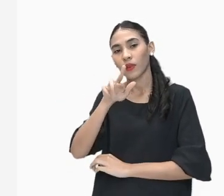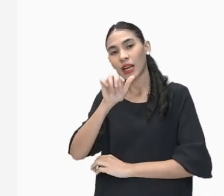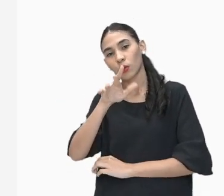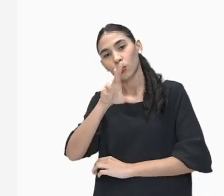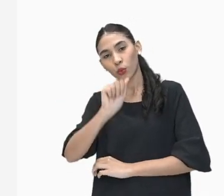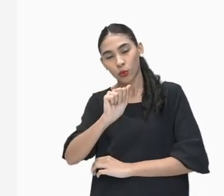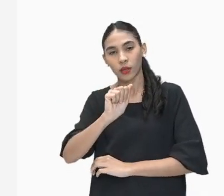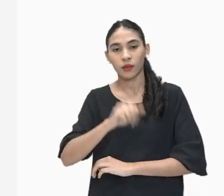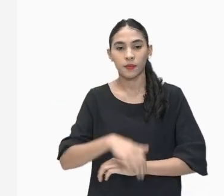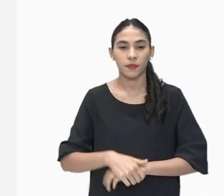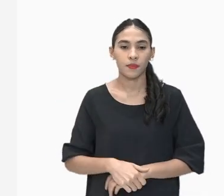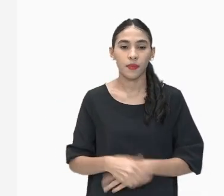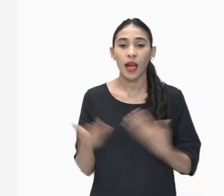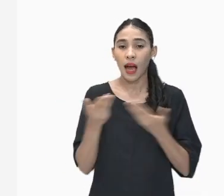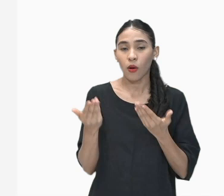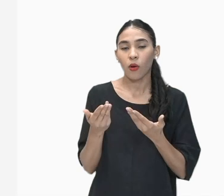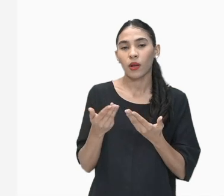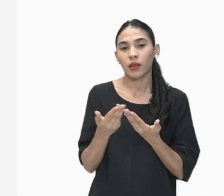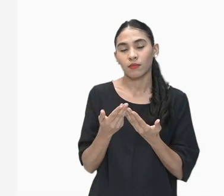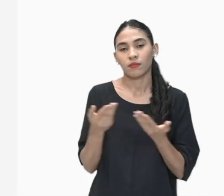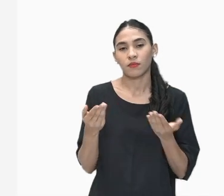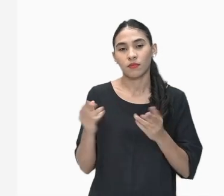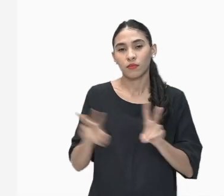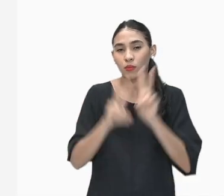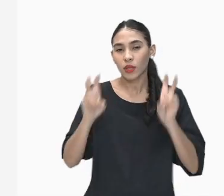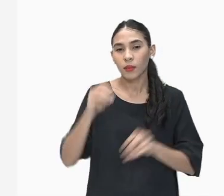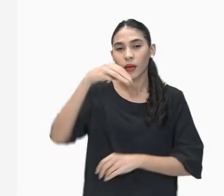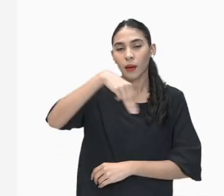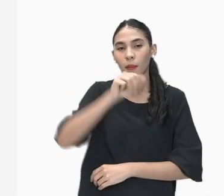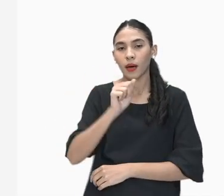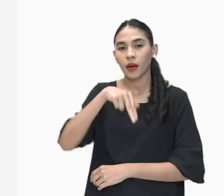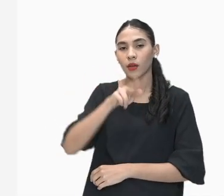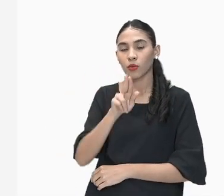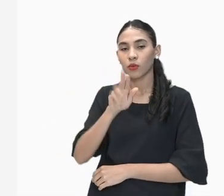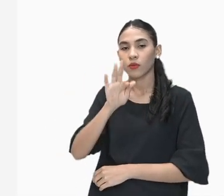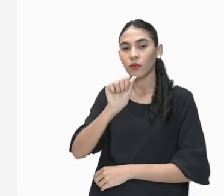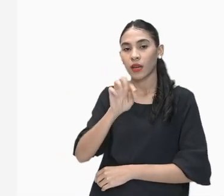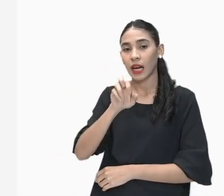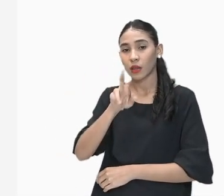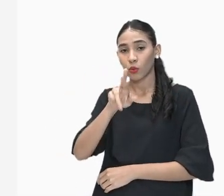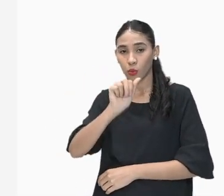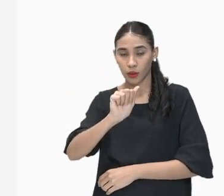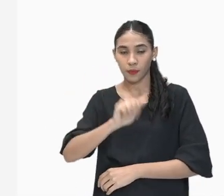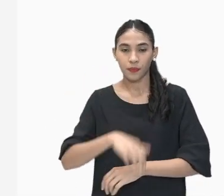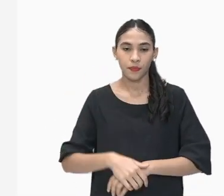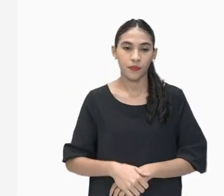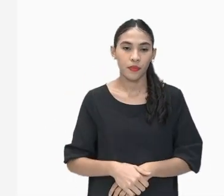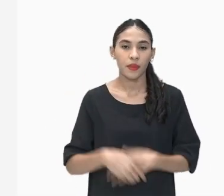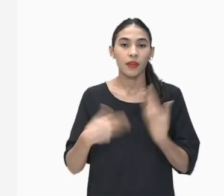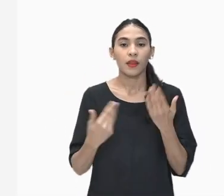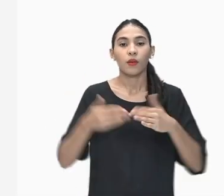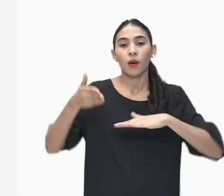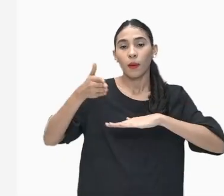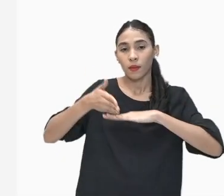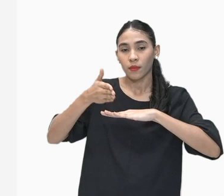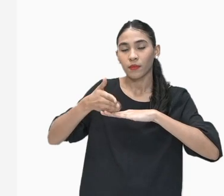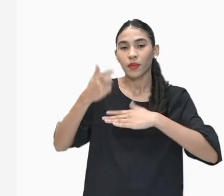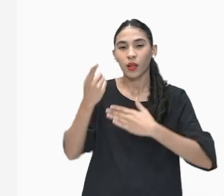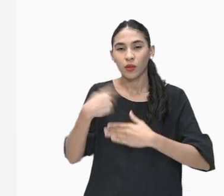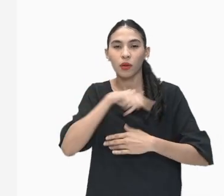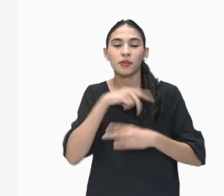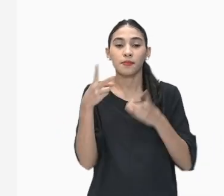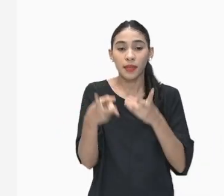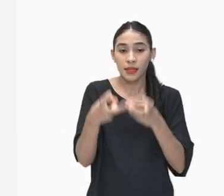na maquinofatura, mas por enquanto estamos na manufatura. Preste bem atenção aí. Nesse período, vislumbra-se